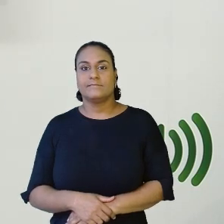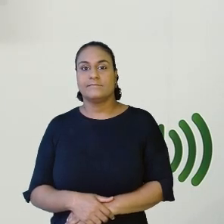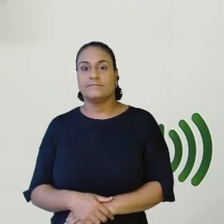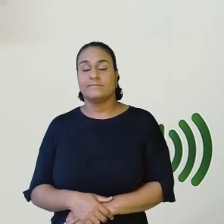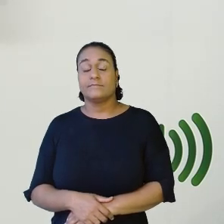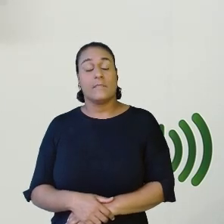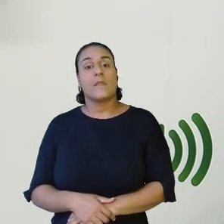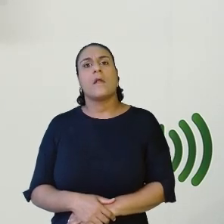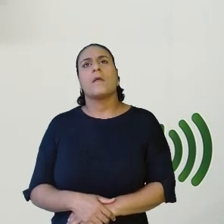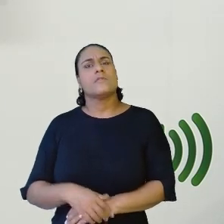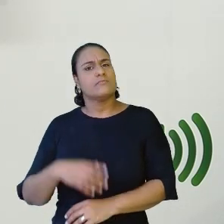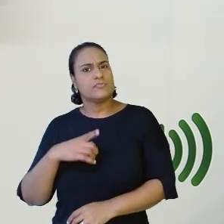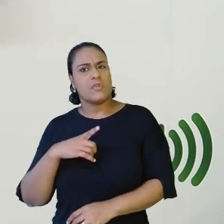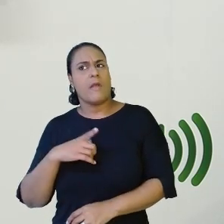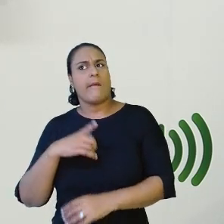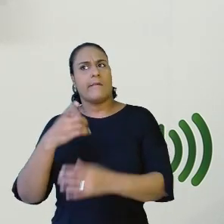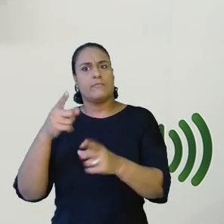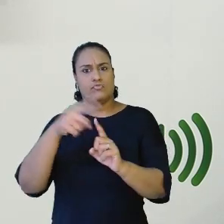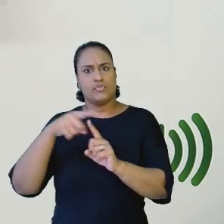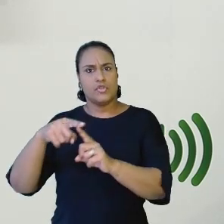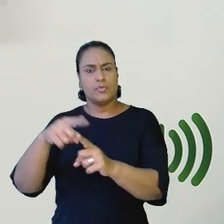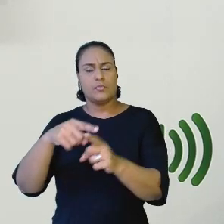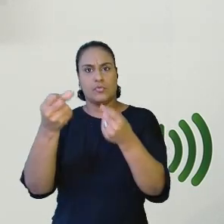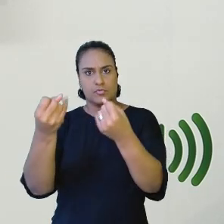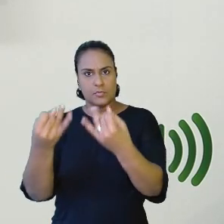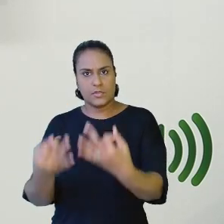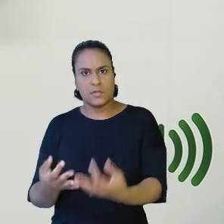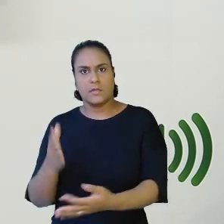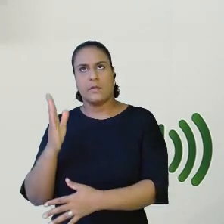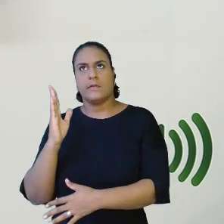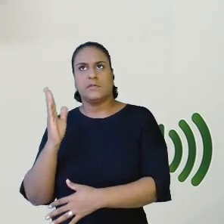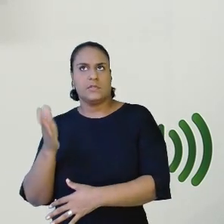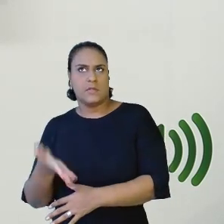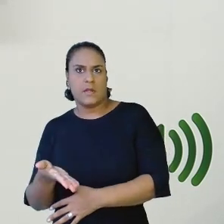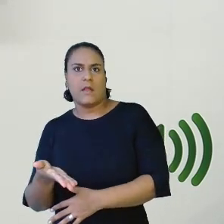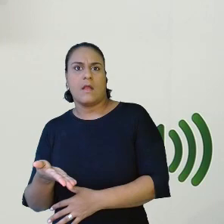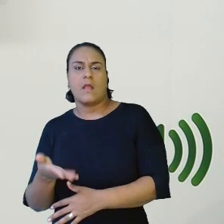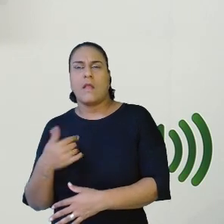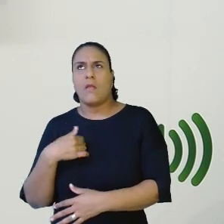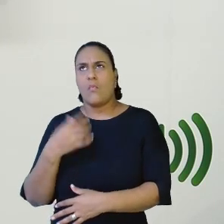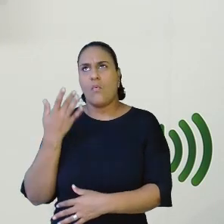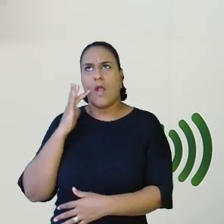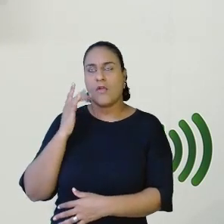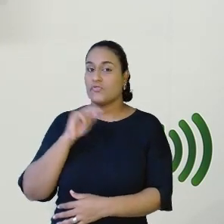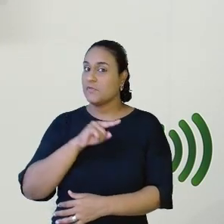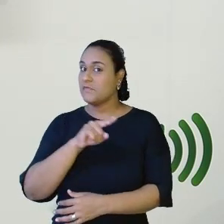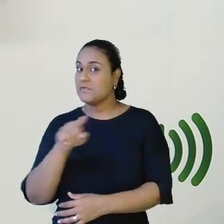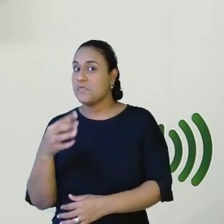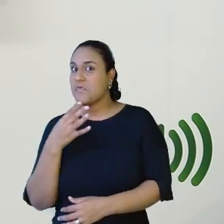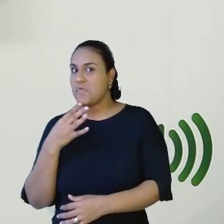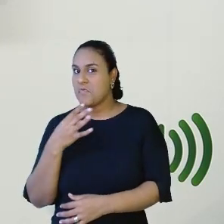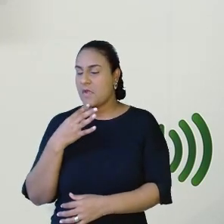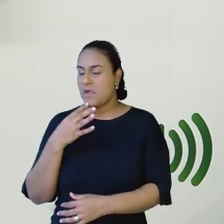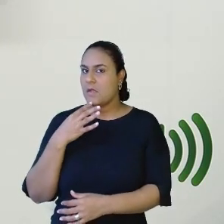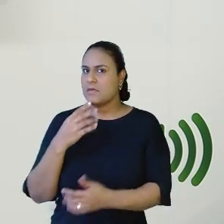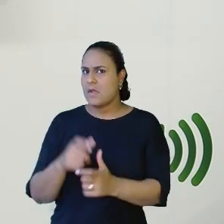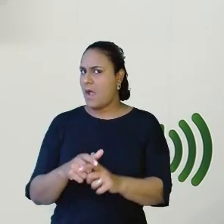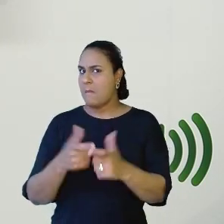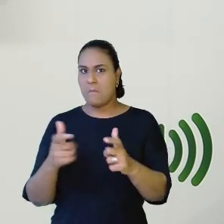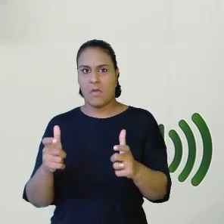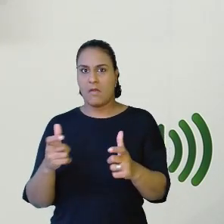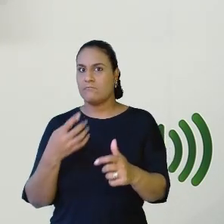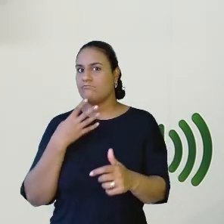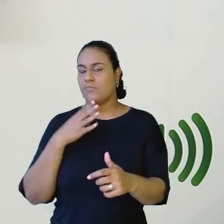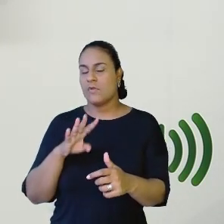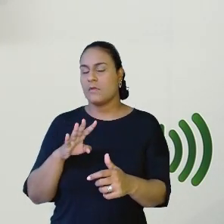que eu já falei, que não são talvez tanto assim da familiaridade de vocês, da maioria, eu tenho certeza que alguns